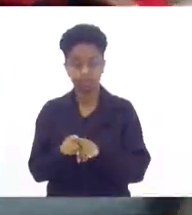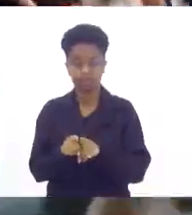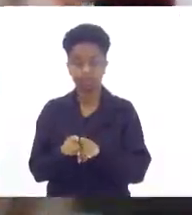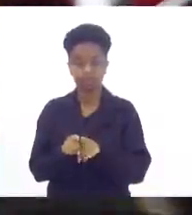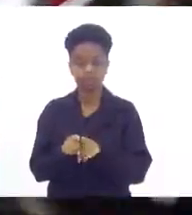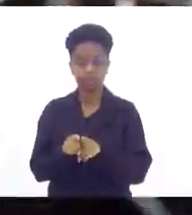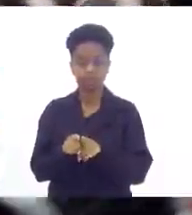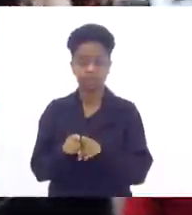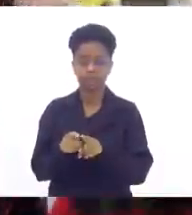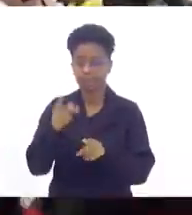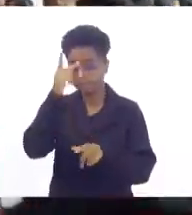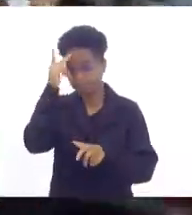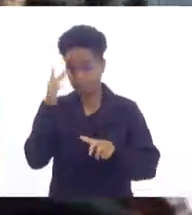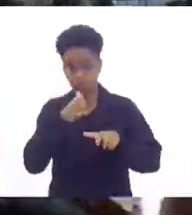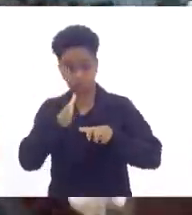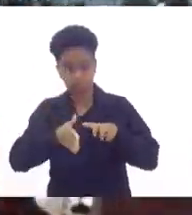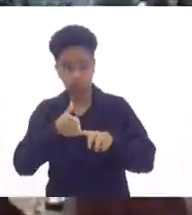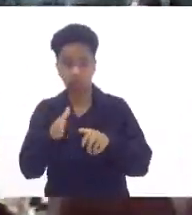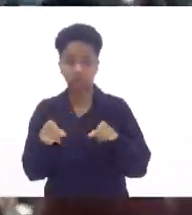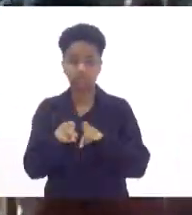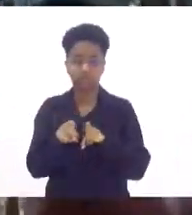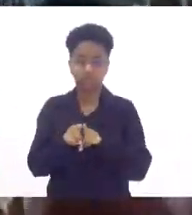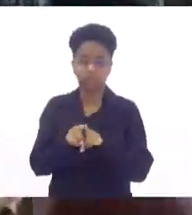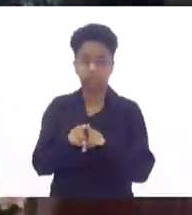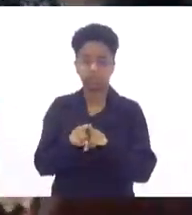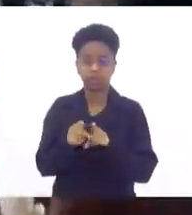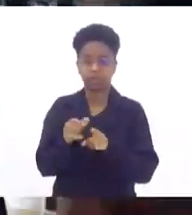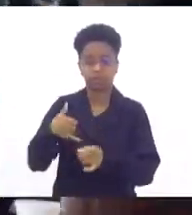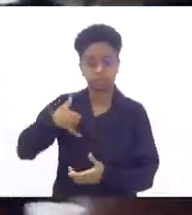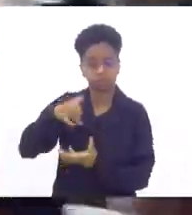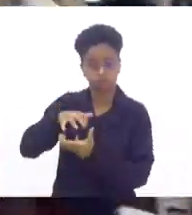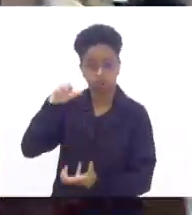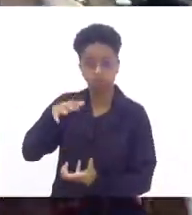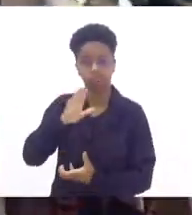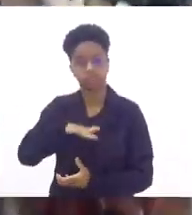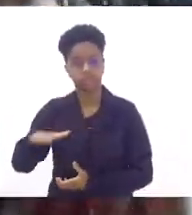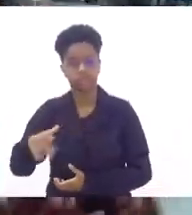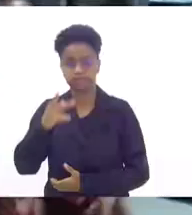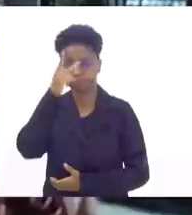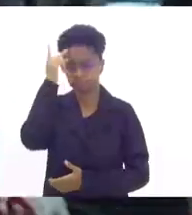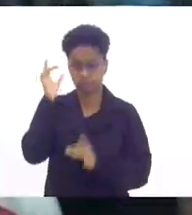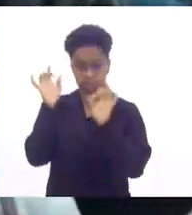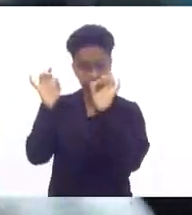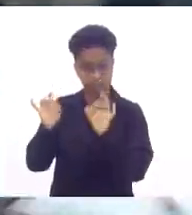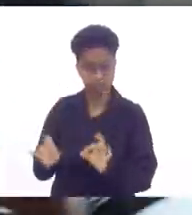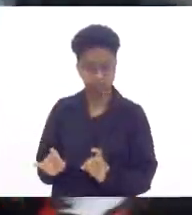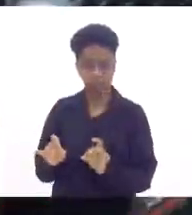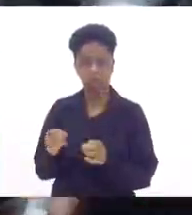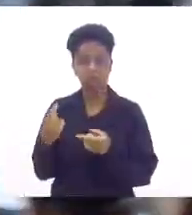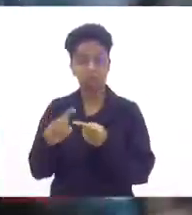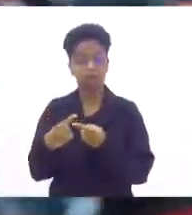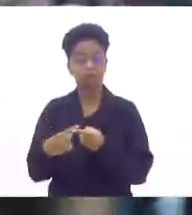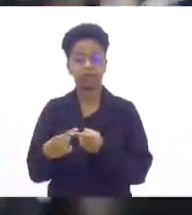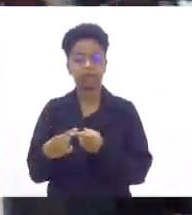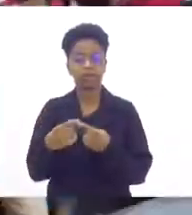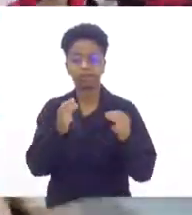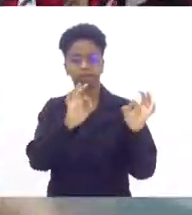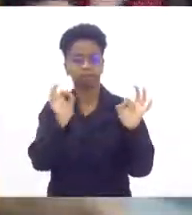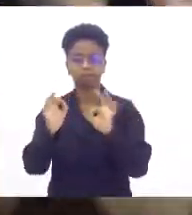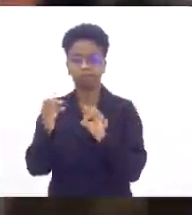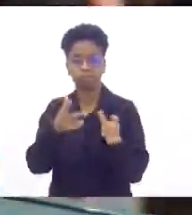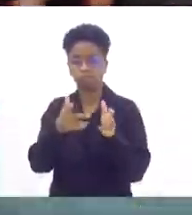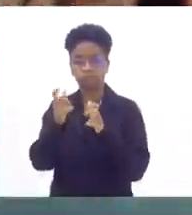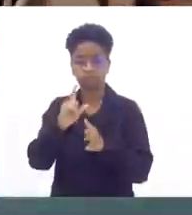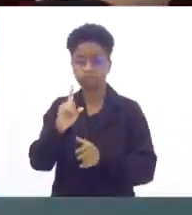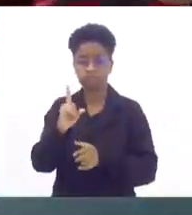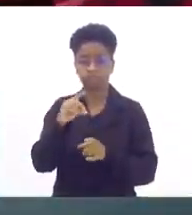de cadeirantes deficientes físicos idosos crianças pessoas especiais que ninguém vê dentro desses apartamentos